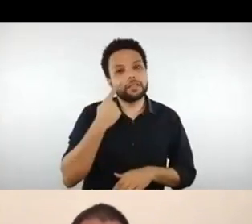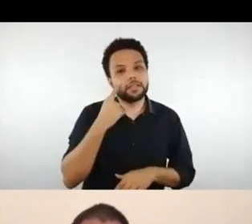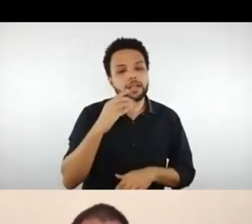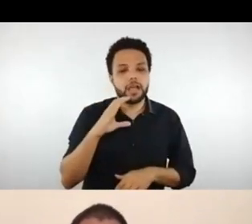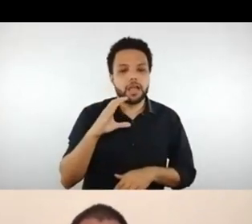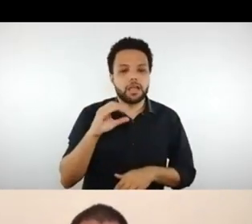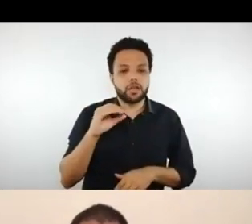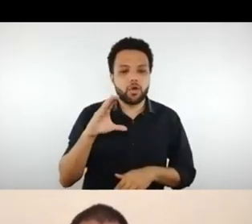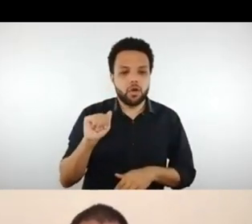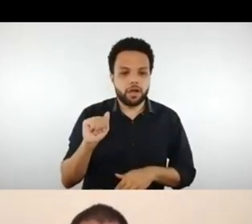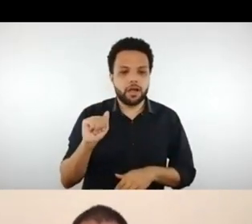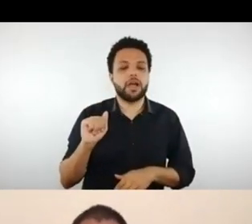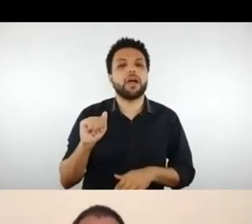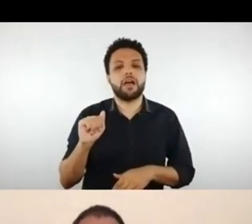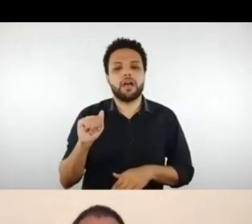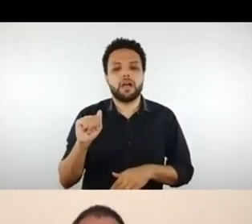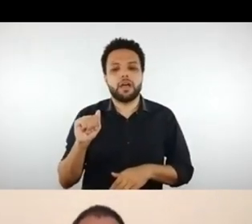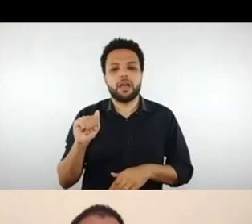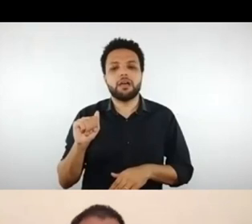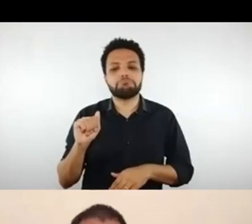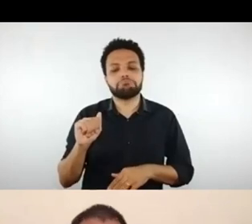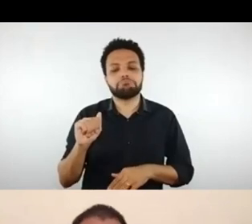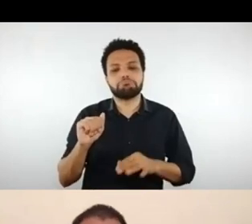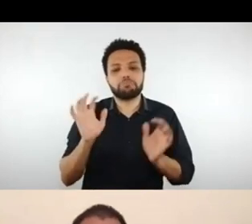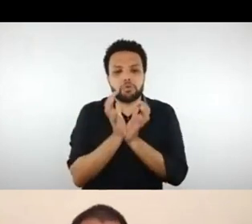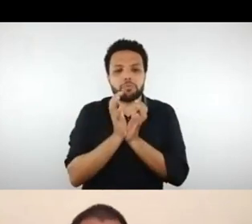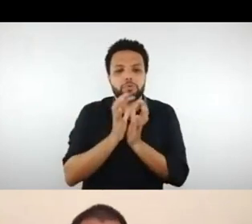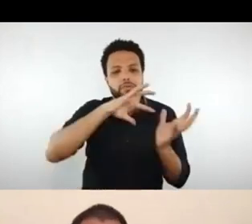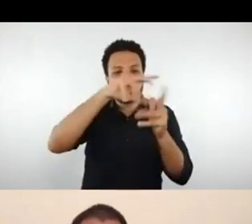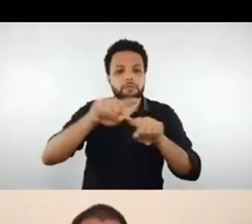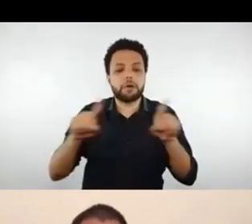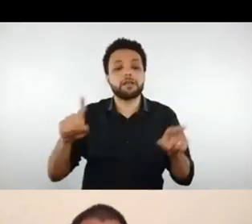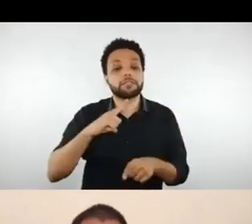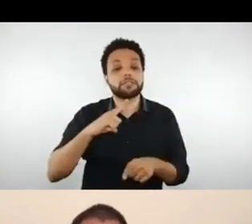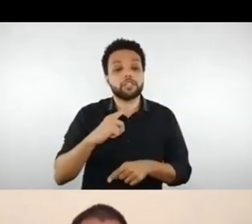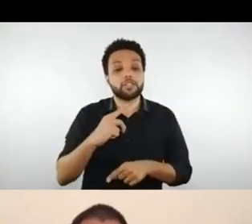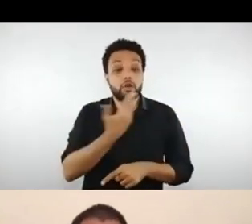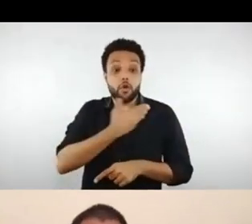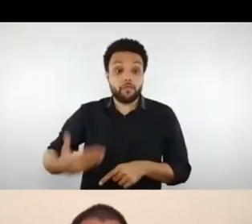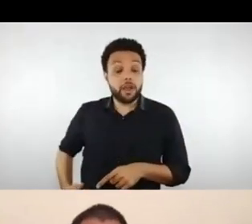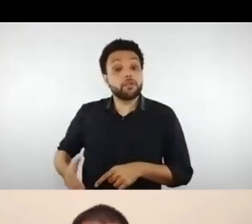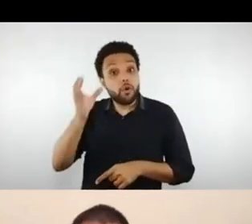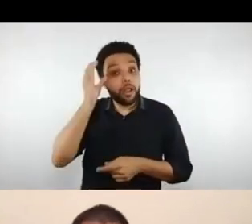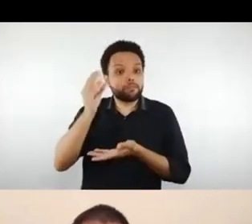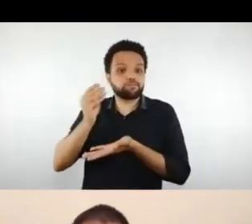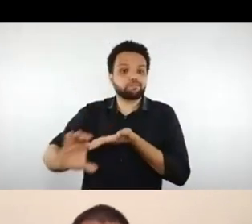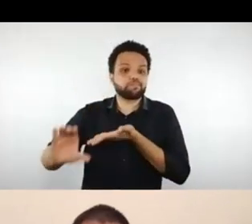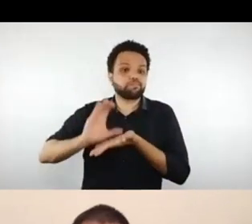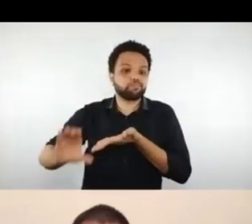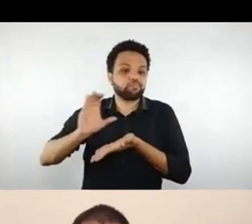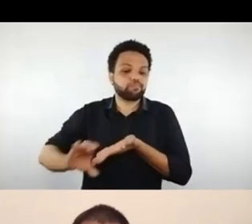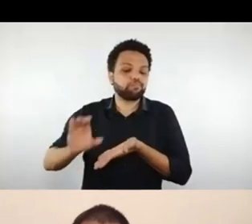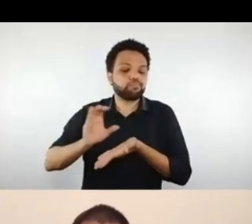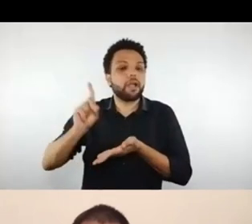né, em eventos internacionais querendo entender, mas um dinheiro também muito grande investido pelo governo nesse sentido, uma estratégia, você vê que